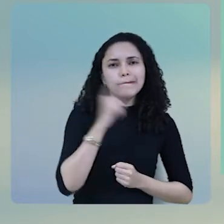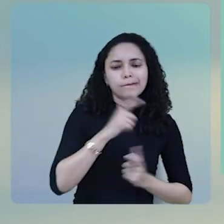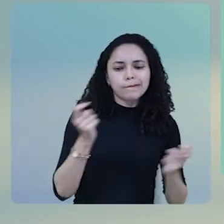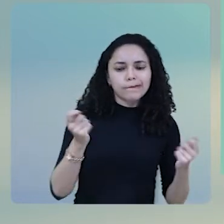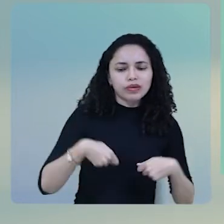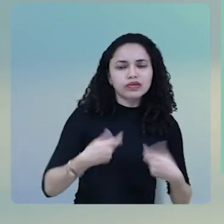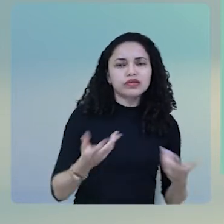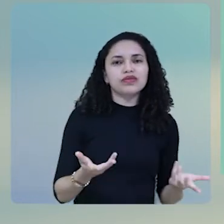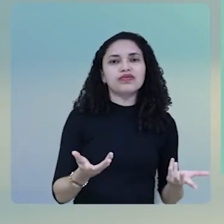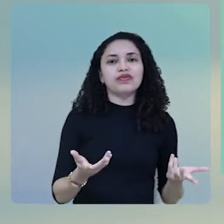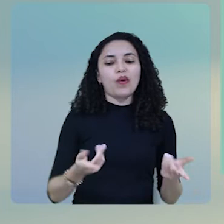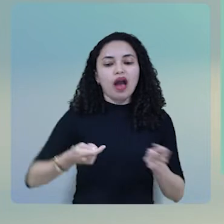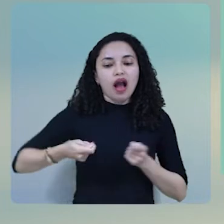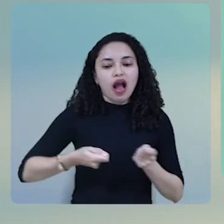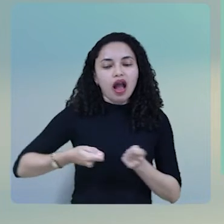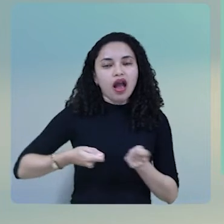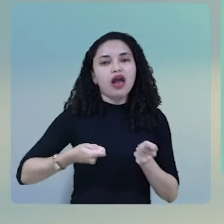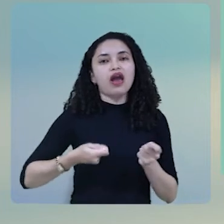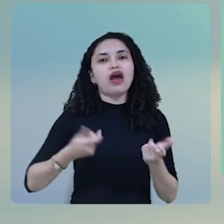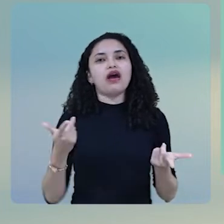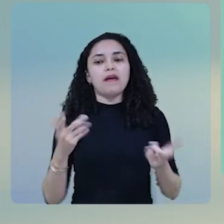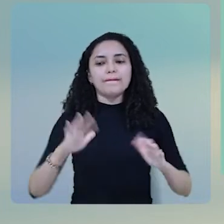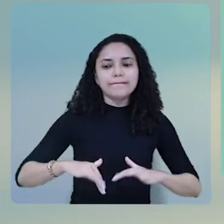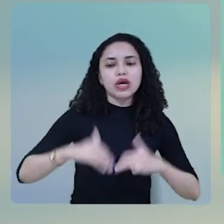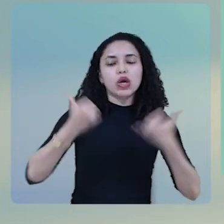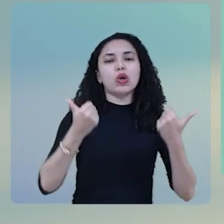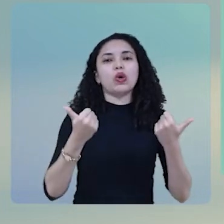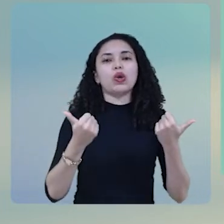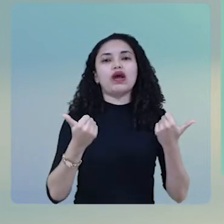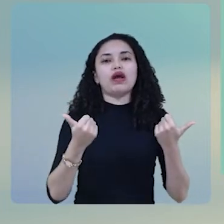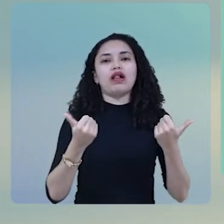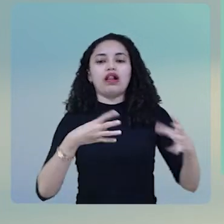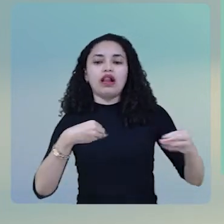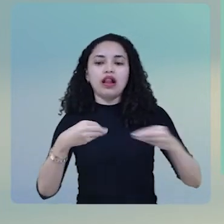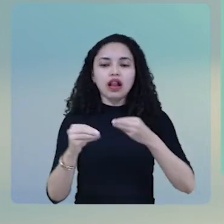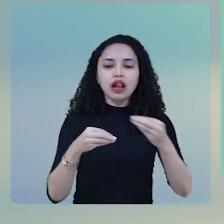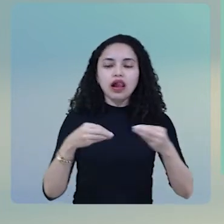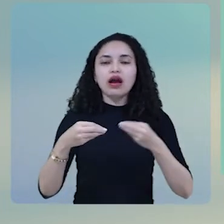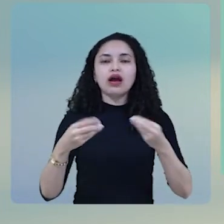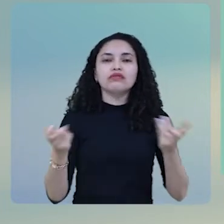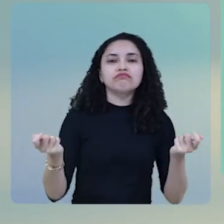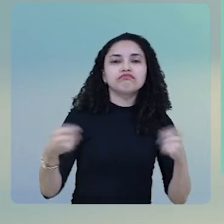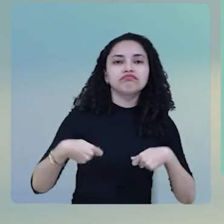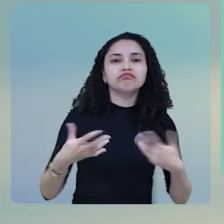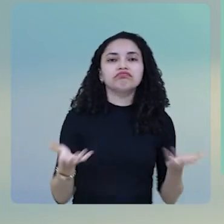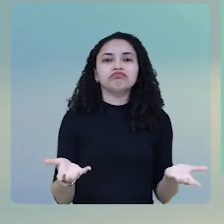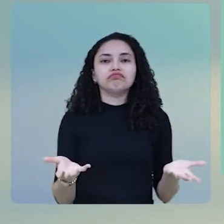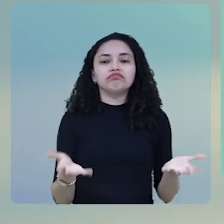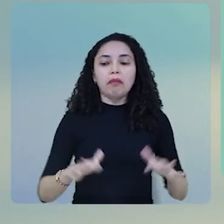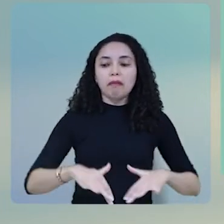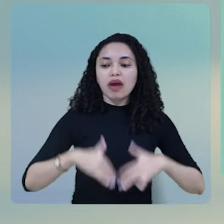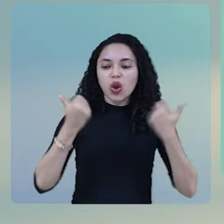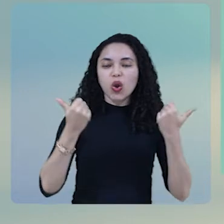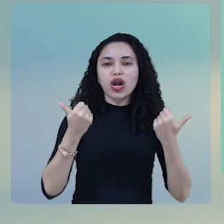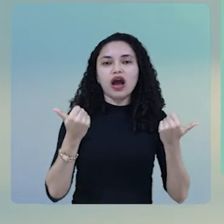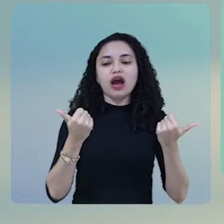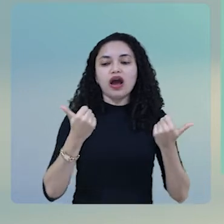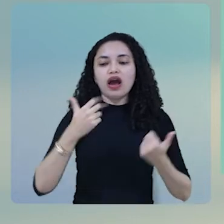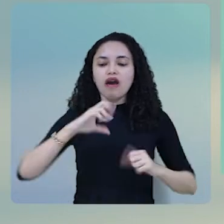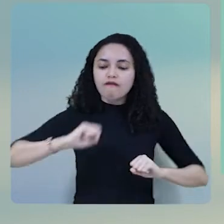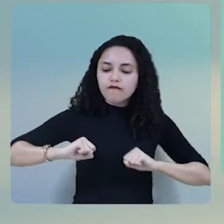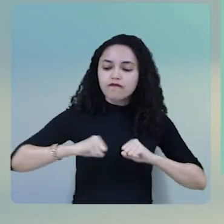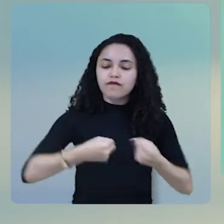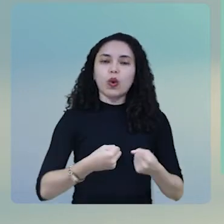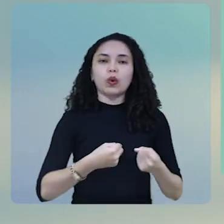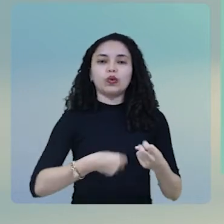nossa resistência? Podemos melhorar nossa flexibilidade? Podemos melhorar nossa força?